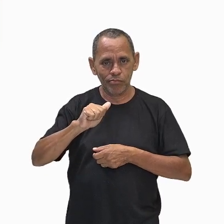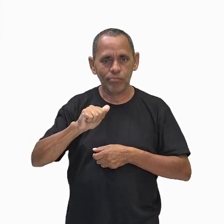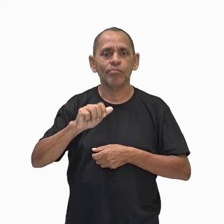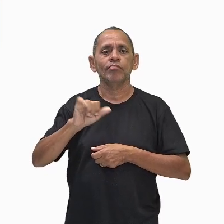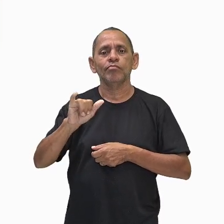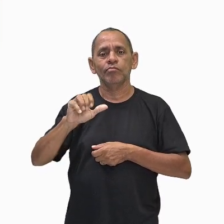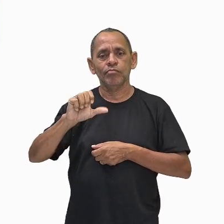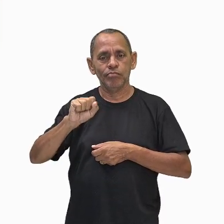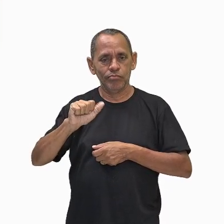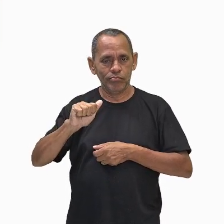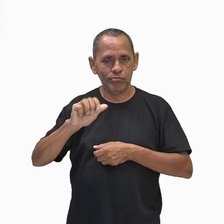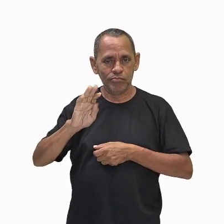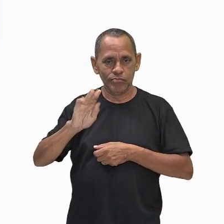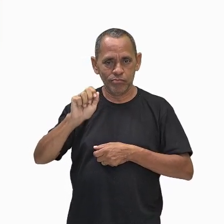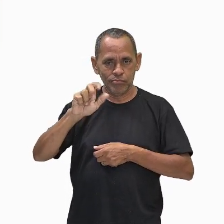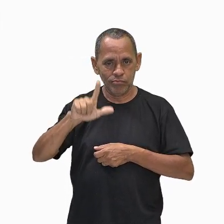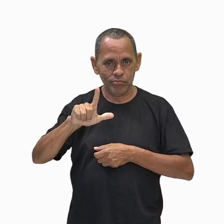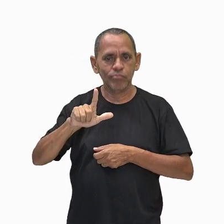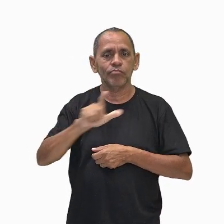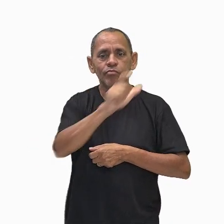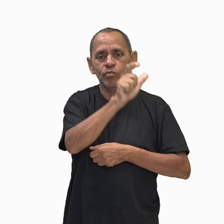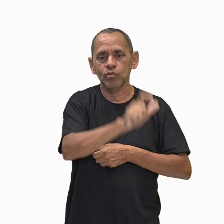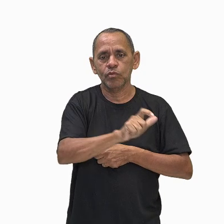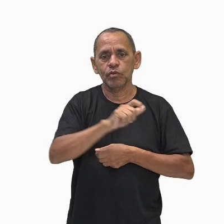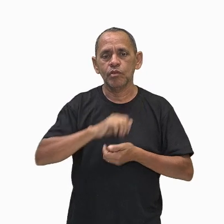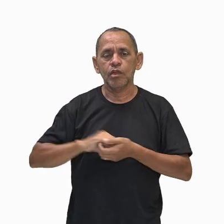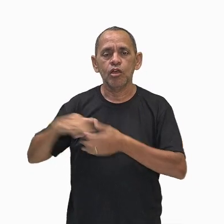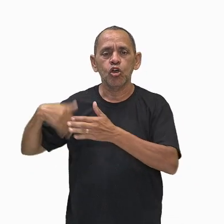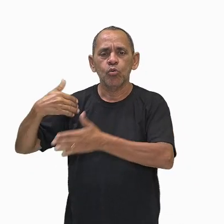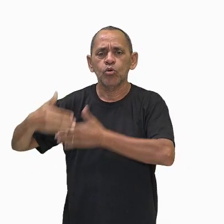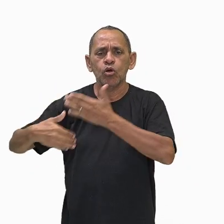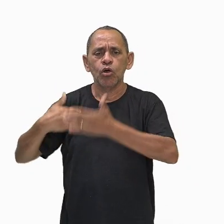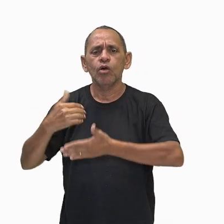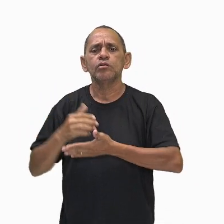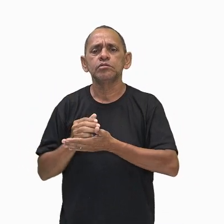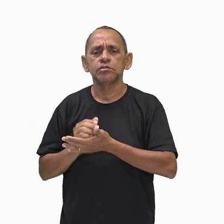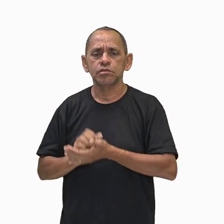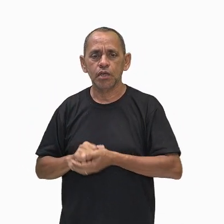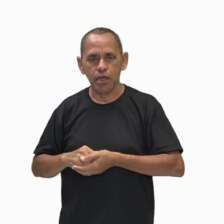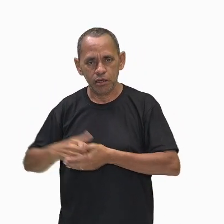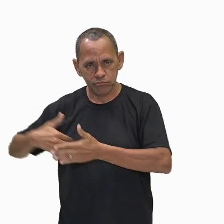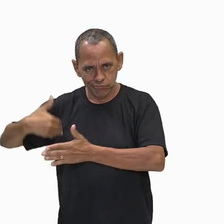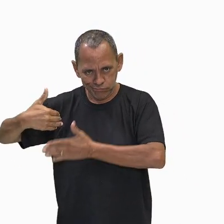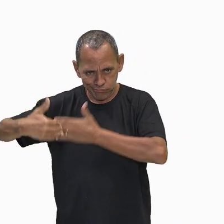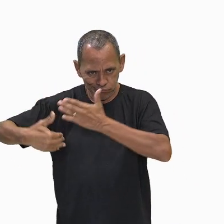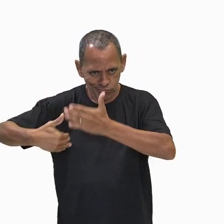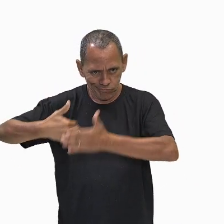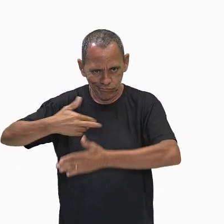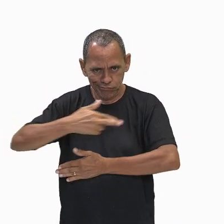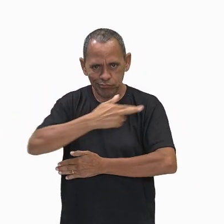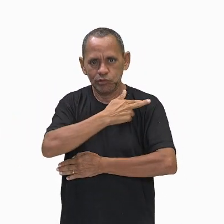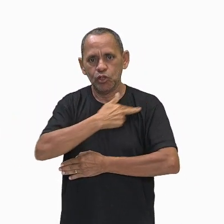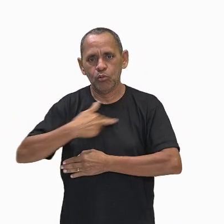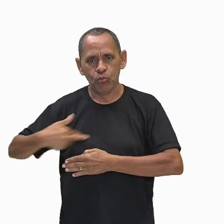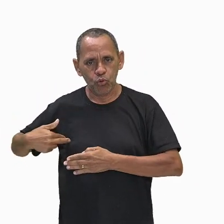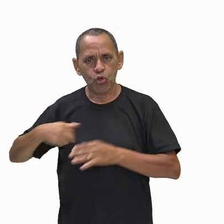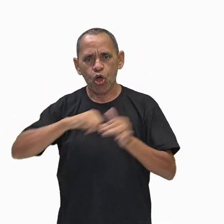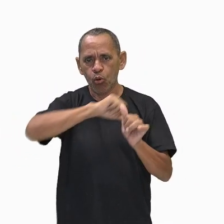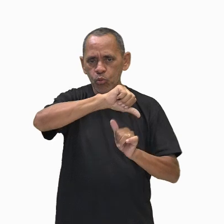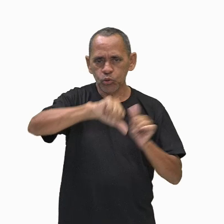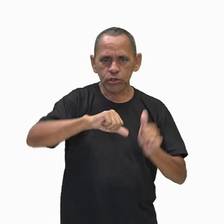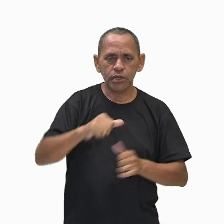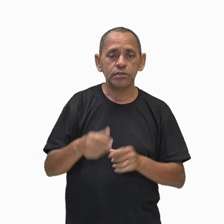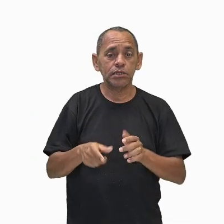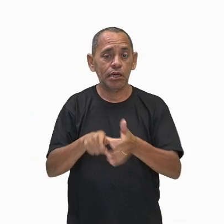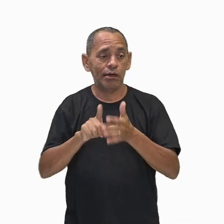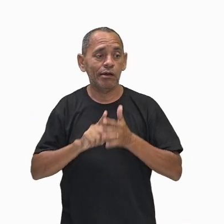1888. Vamos adiante, então, vamos agora ver, então, o processo que conduziu, então, à República, tá? Então, a gente vai ver um império